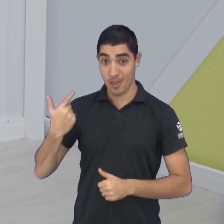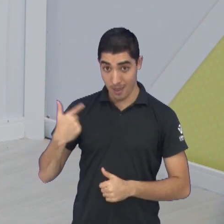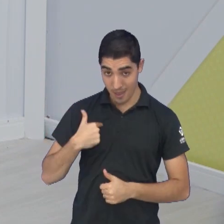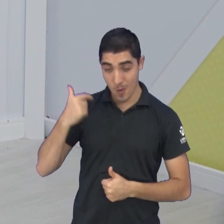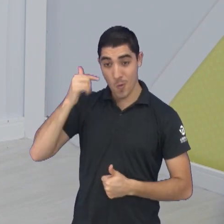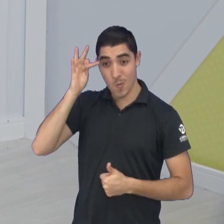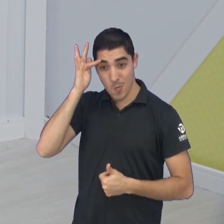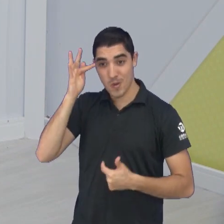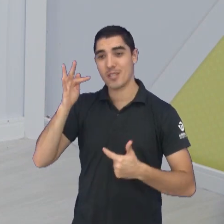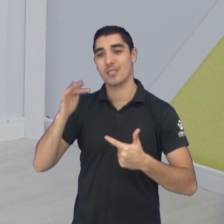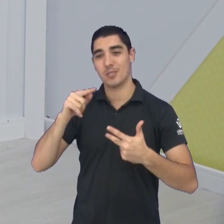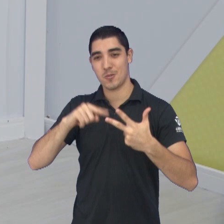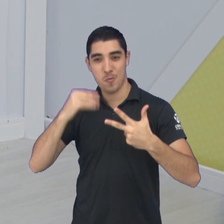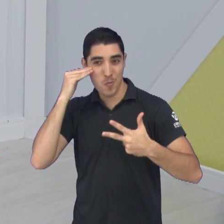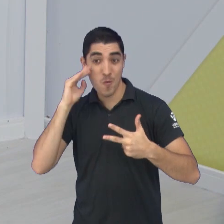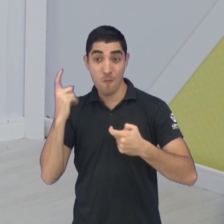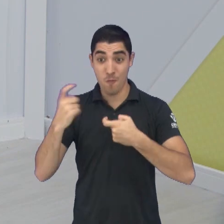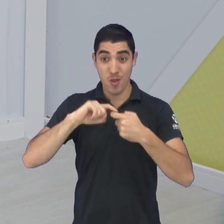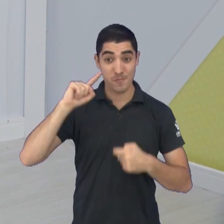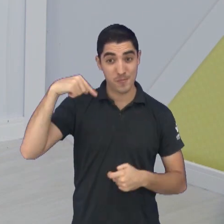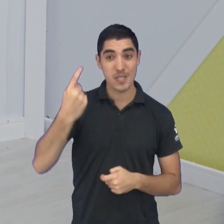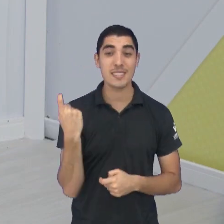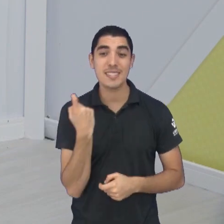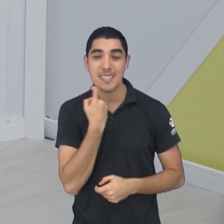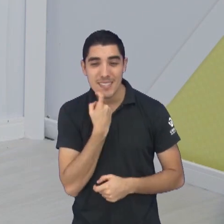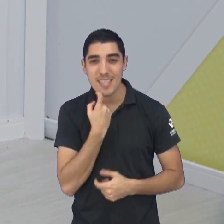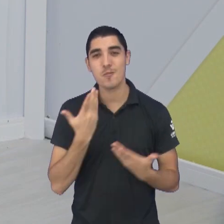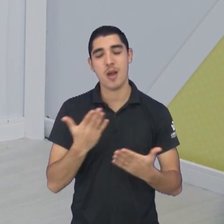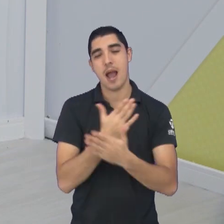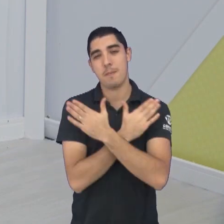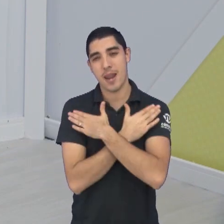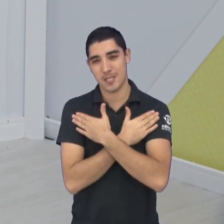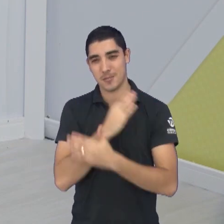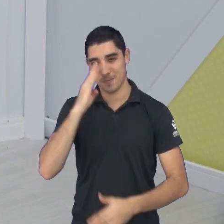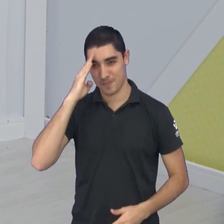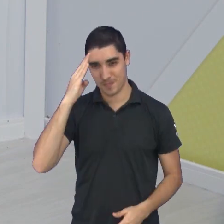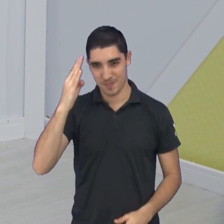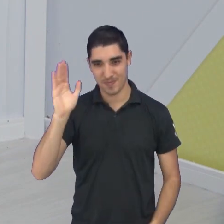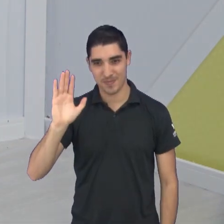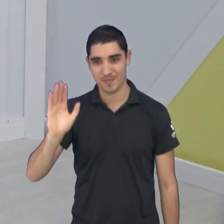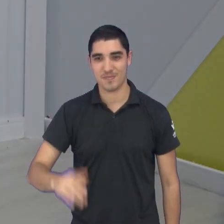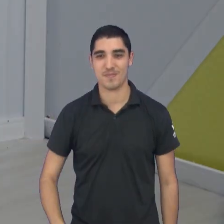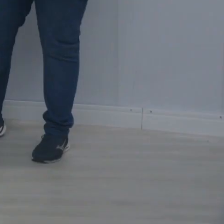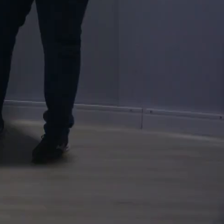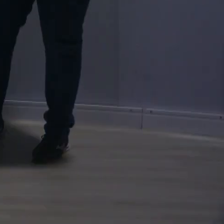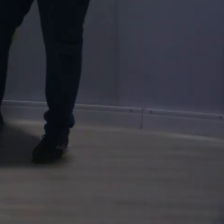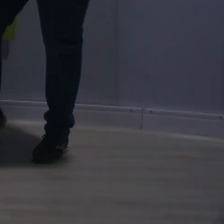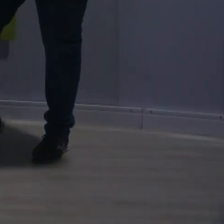Brunão e Luizão e grande equipe, a gente volta sexta-feira. De minha parte, grande abraço, até lá, tchau, tchau.